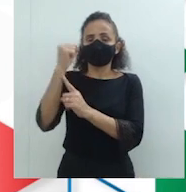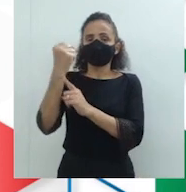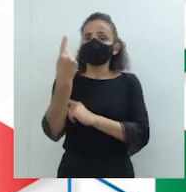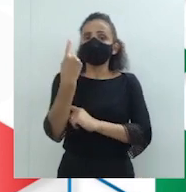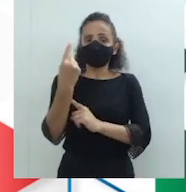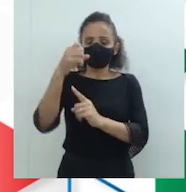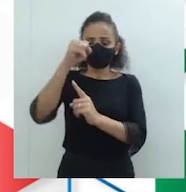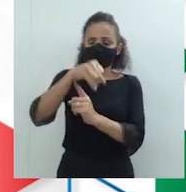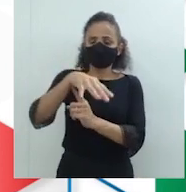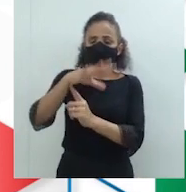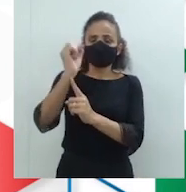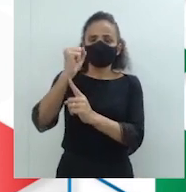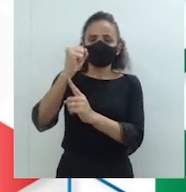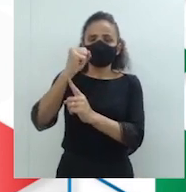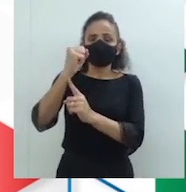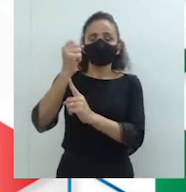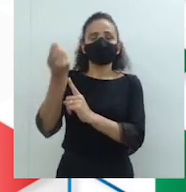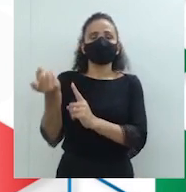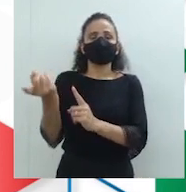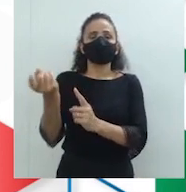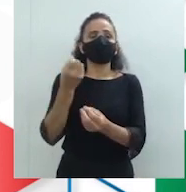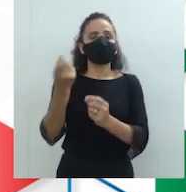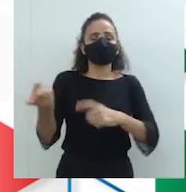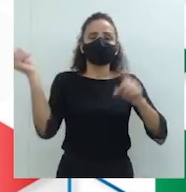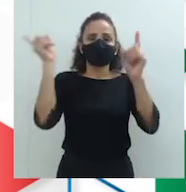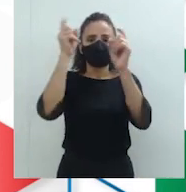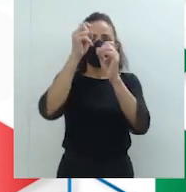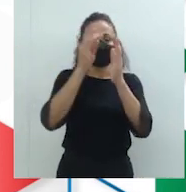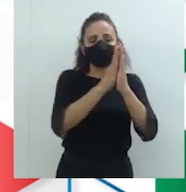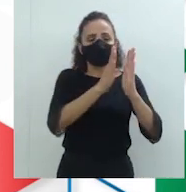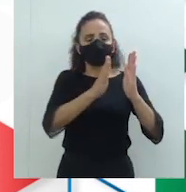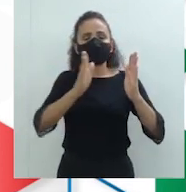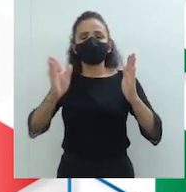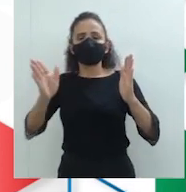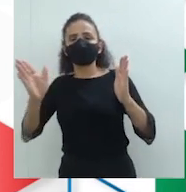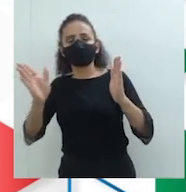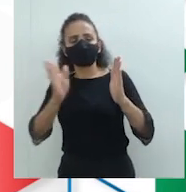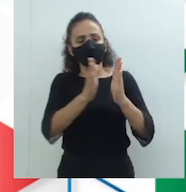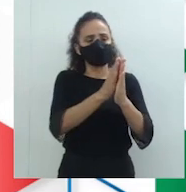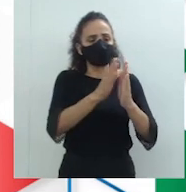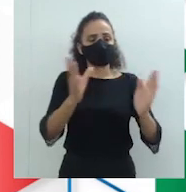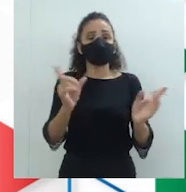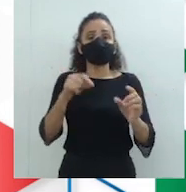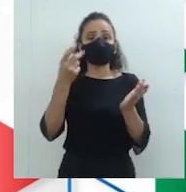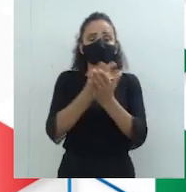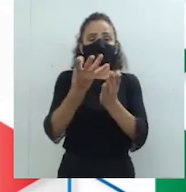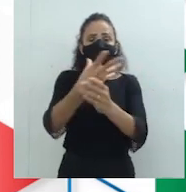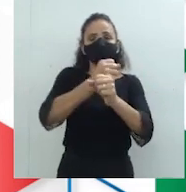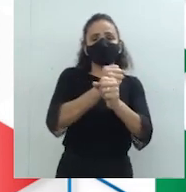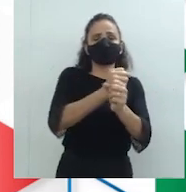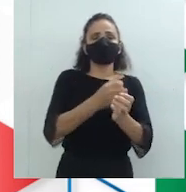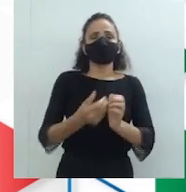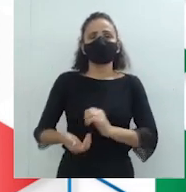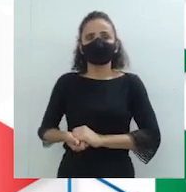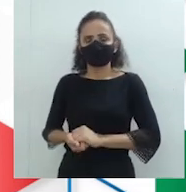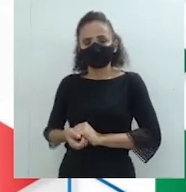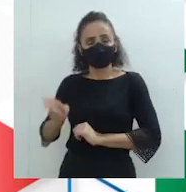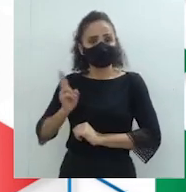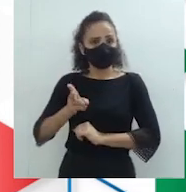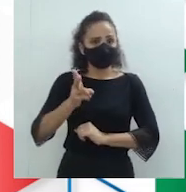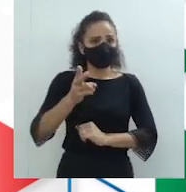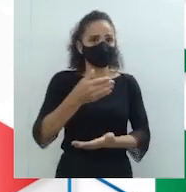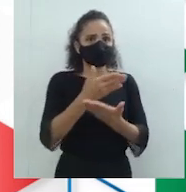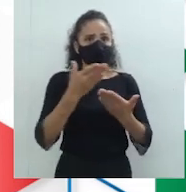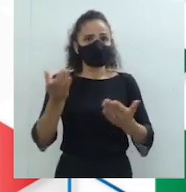impedir que a eletricidade ela passe para as outras lâmpadas. Bora agora falar